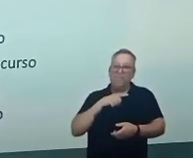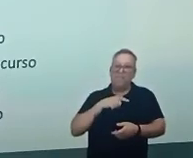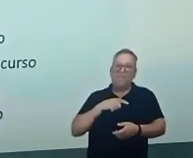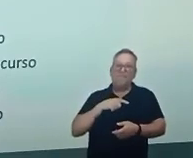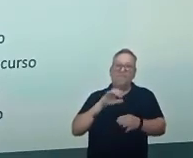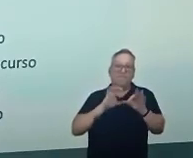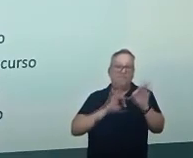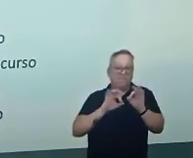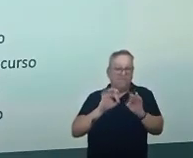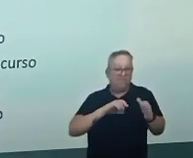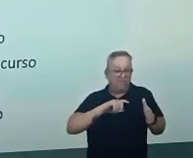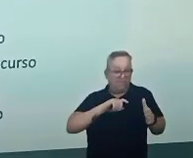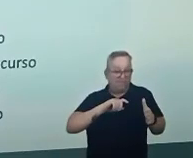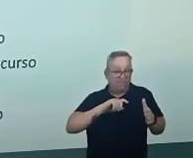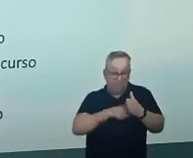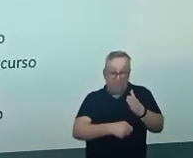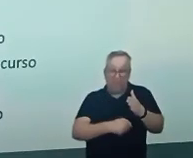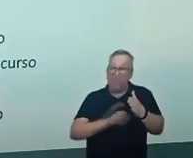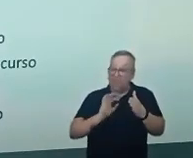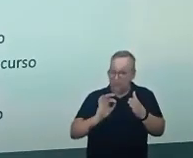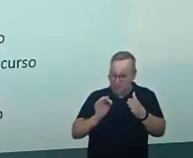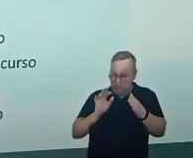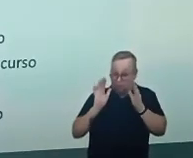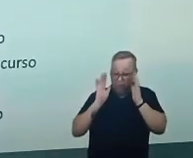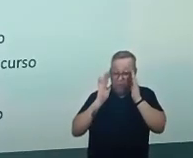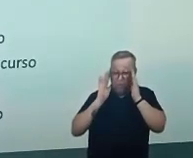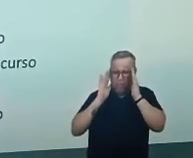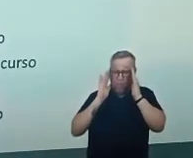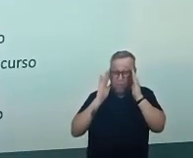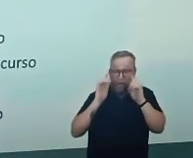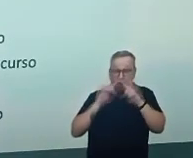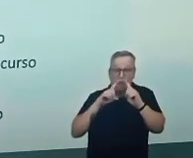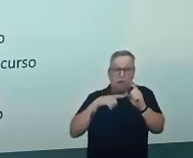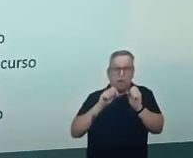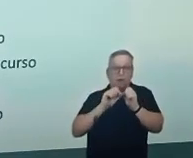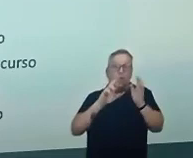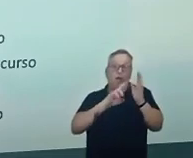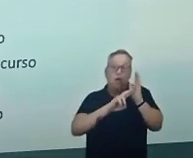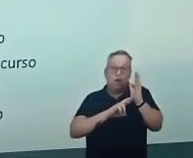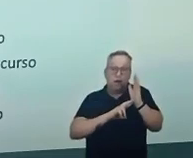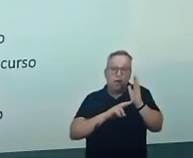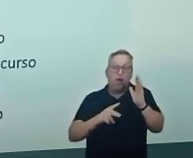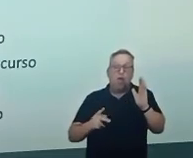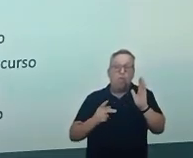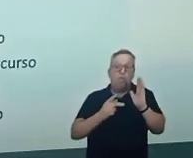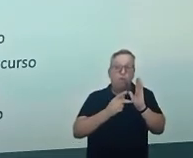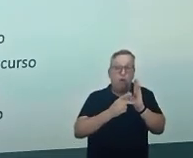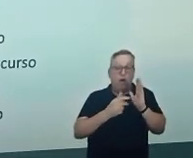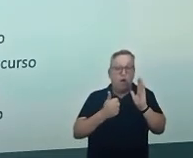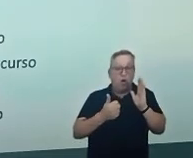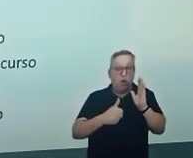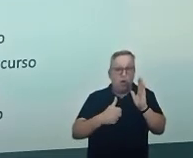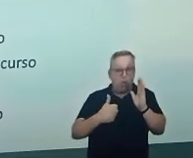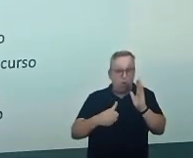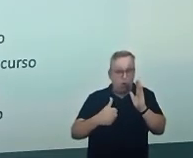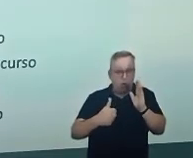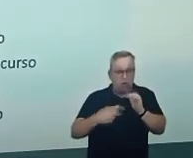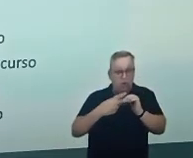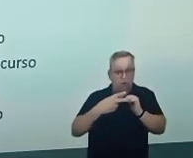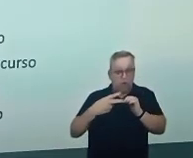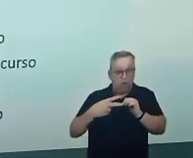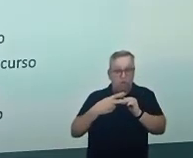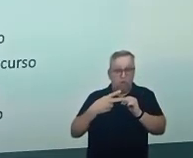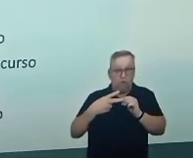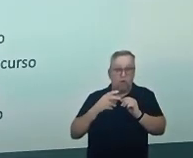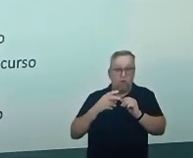de inscrição. Se estamos no processo de inscrição, ela está sendo regulamentada pela Portaria 11 de